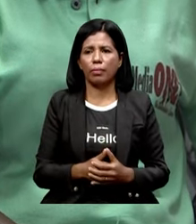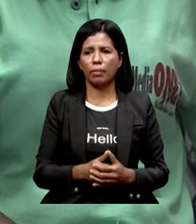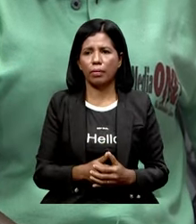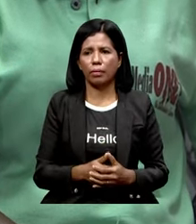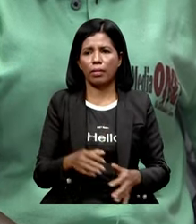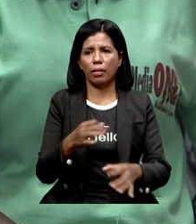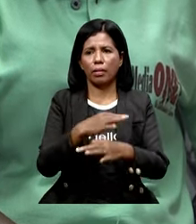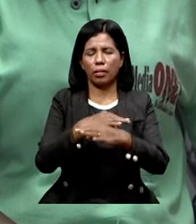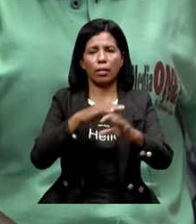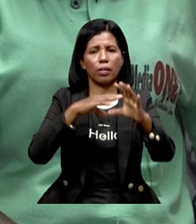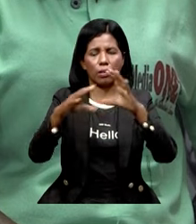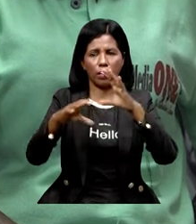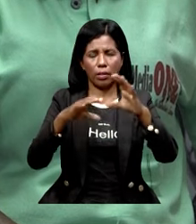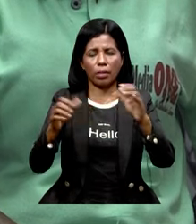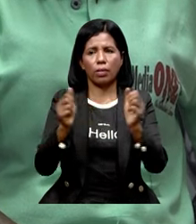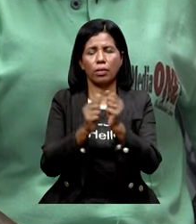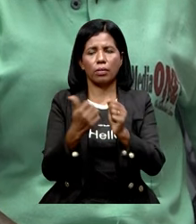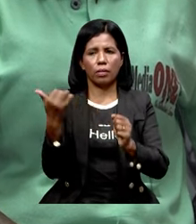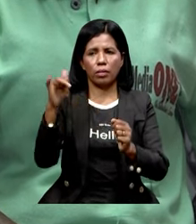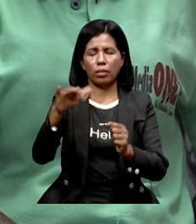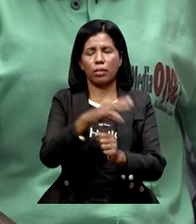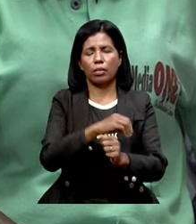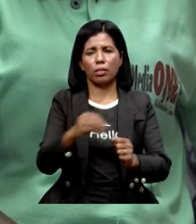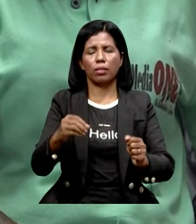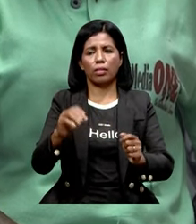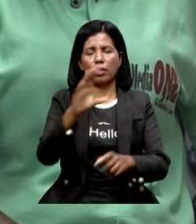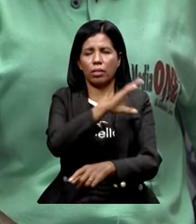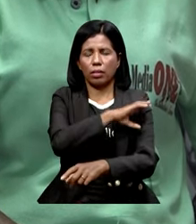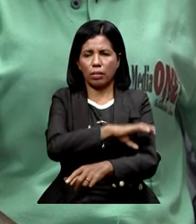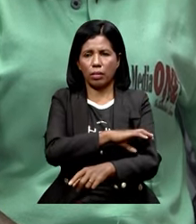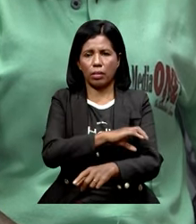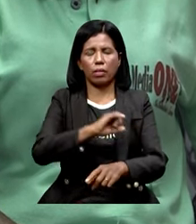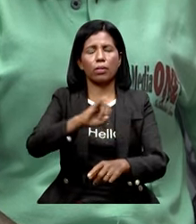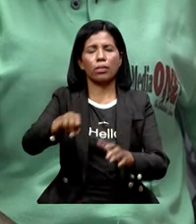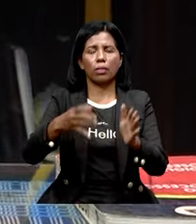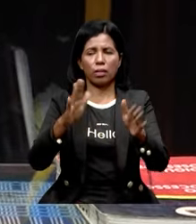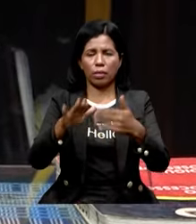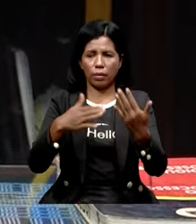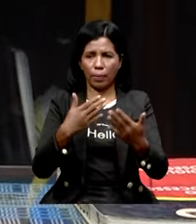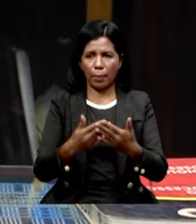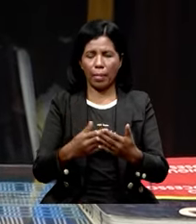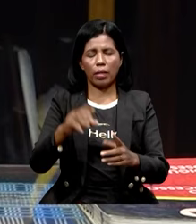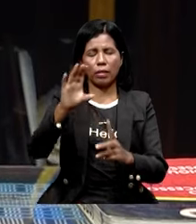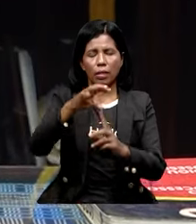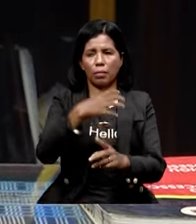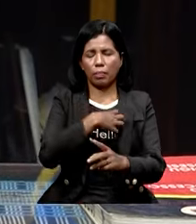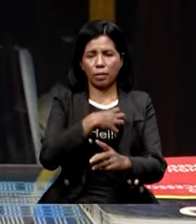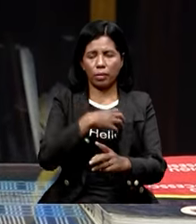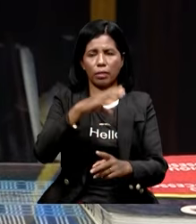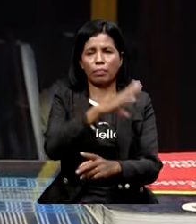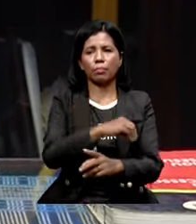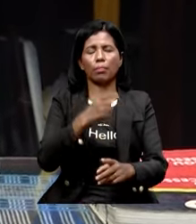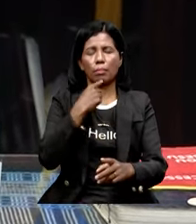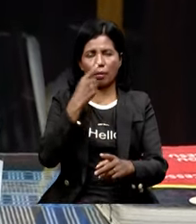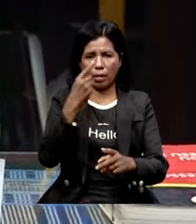dia comunicação entre sira ou autoridade média jornalista sira. Comandante-geral Penitele e comissário-geral Henrique